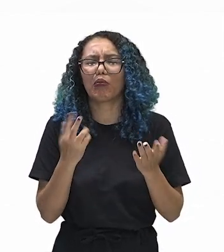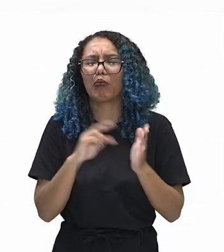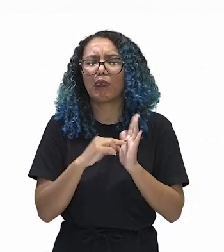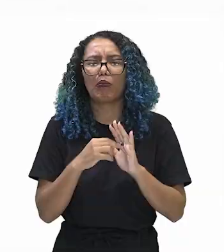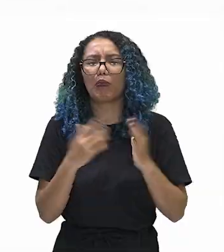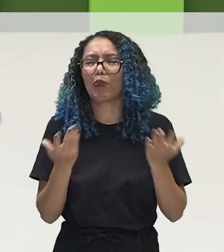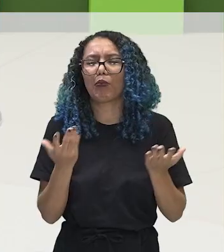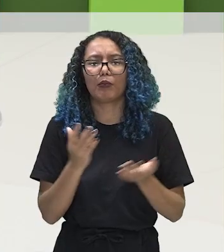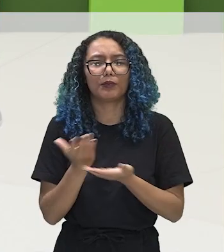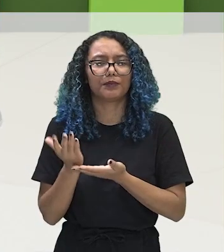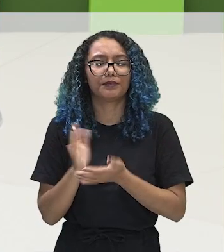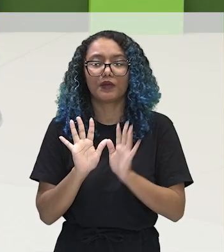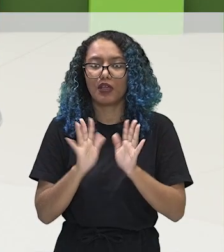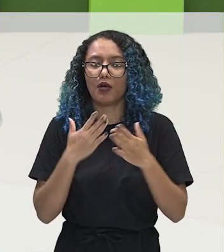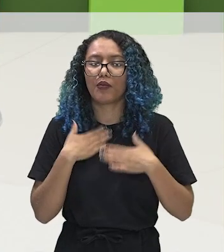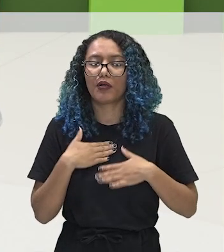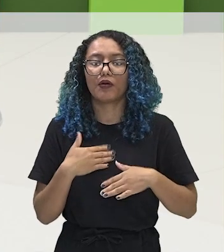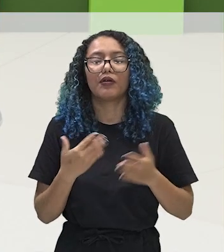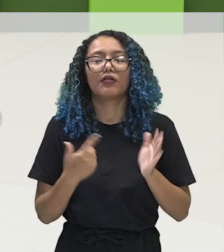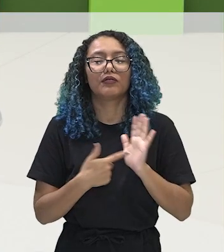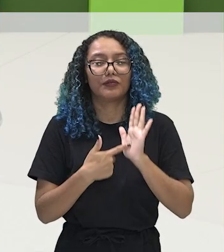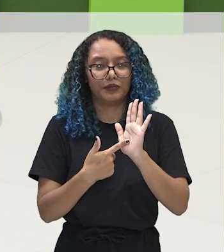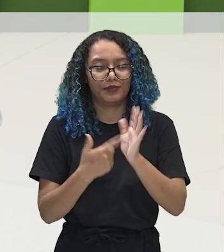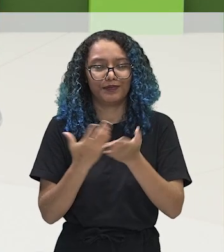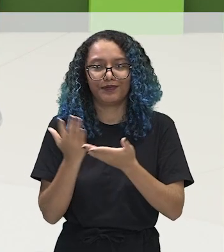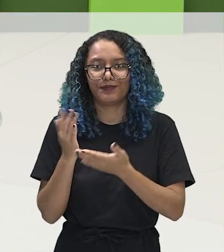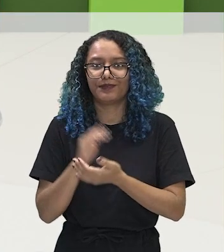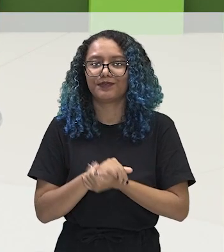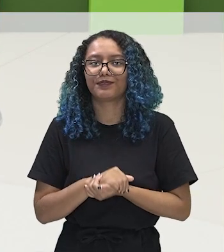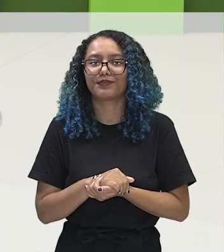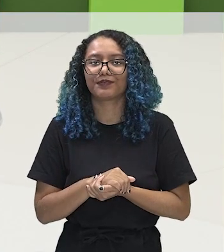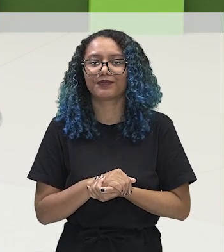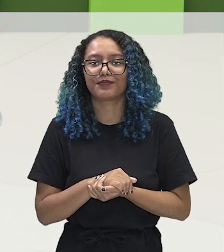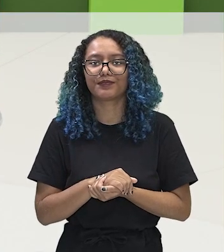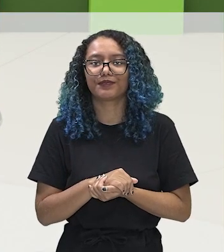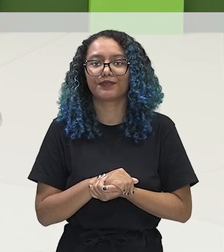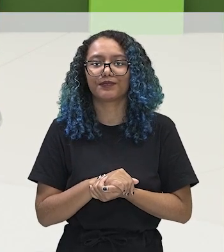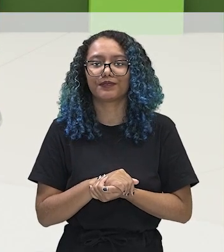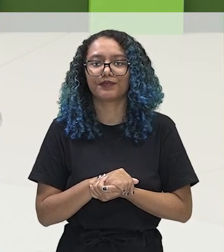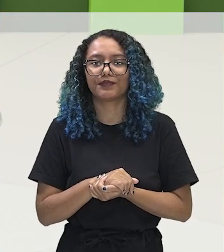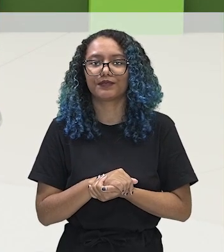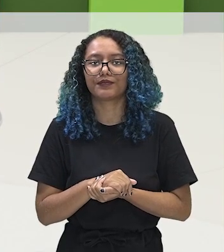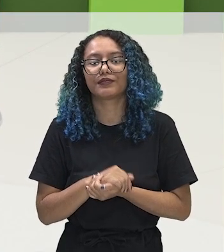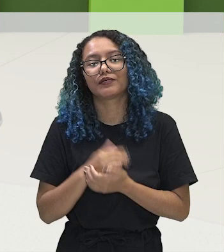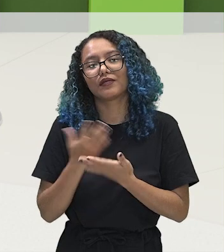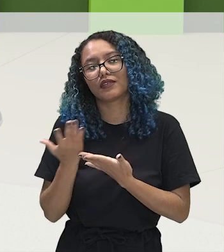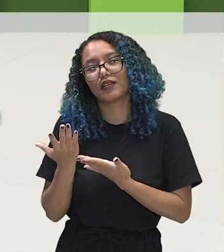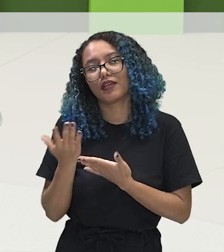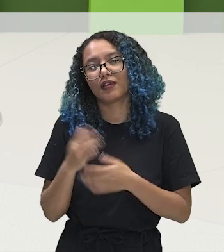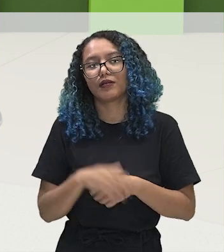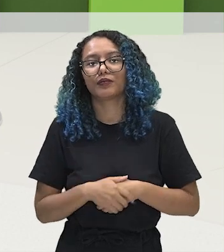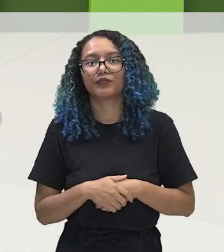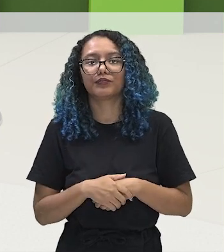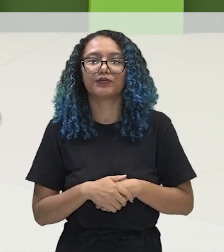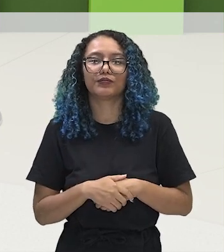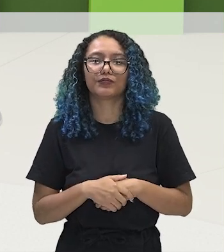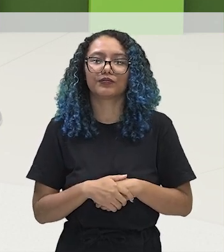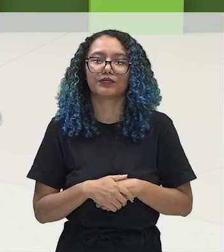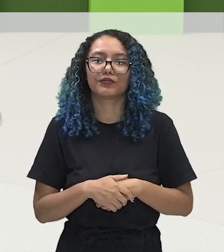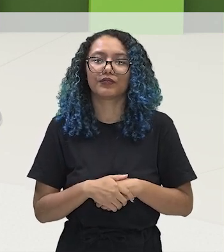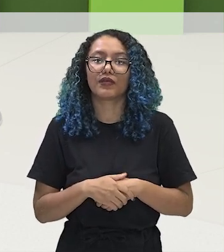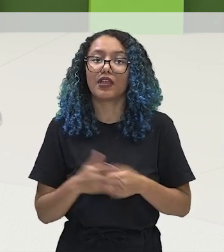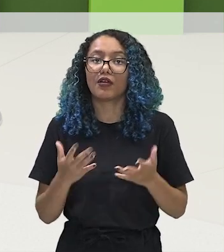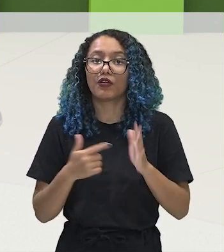fotoelétrico? Vem cá comigo que eu vou te mostrar. Dá só uma olhada aqui do meu lado. Eu tenho um simulador e eu vou fazer ele funcionar. Olha